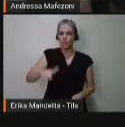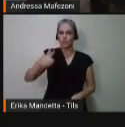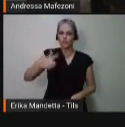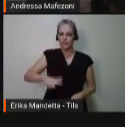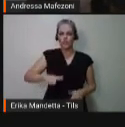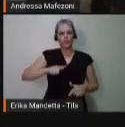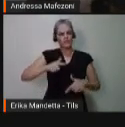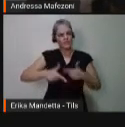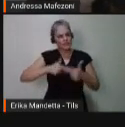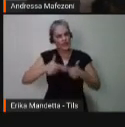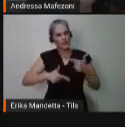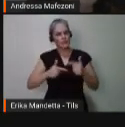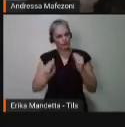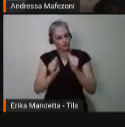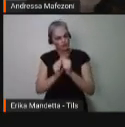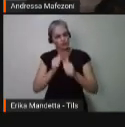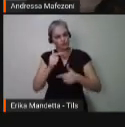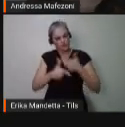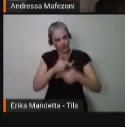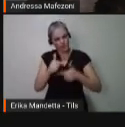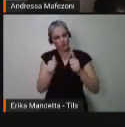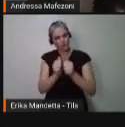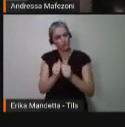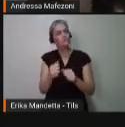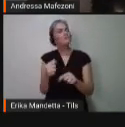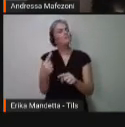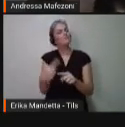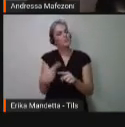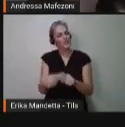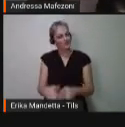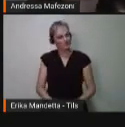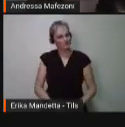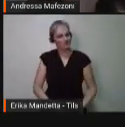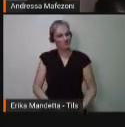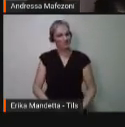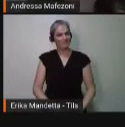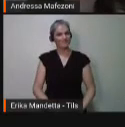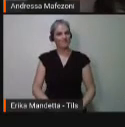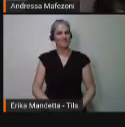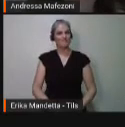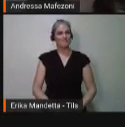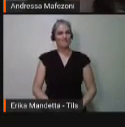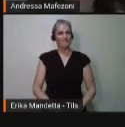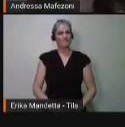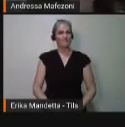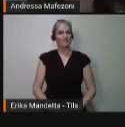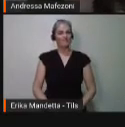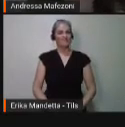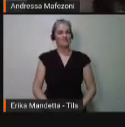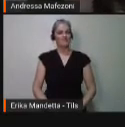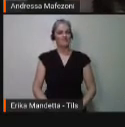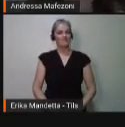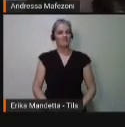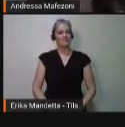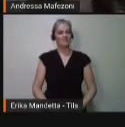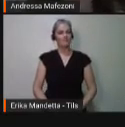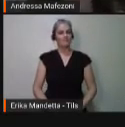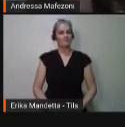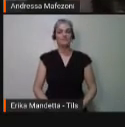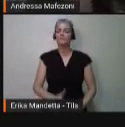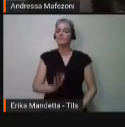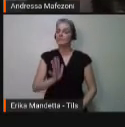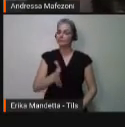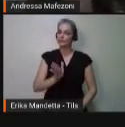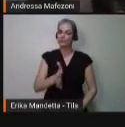trabalho colaborativo. Por quê? Porque realmente isso tudo está constatado em todas